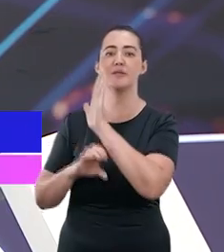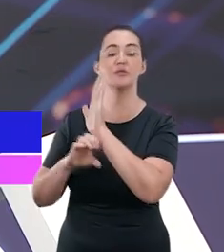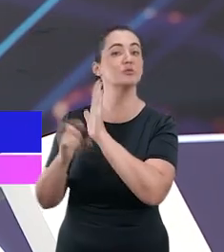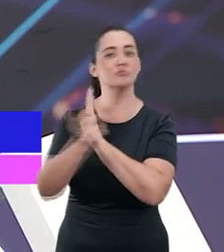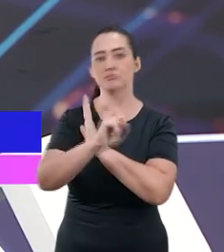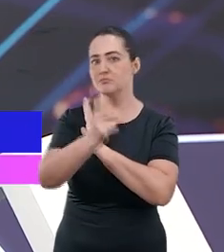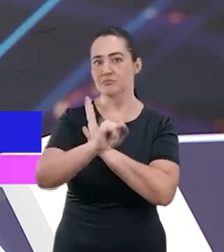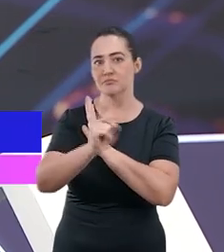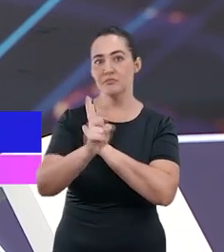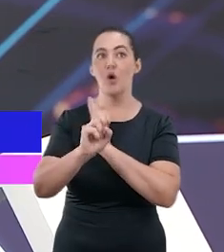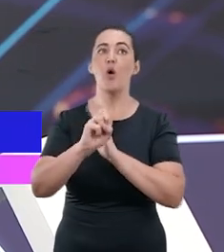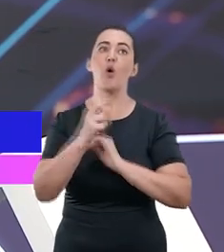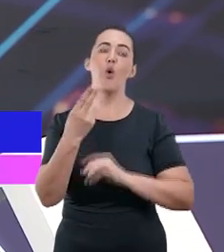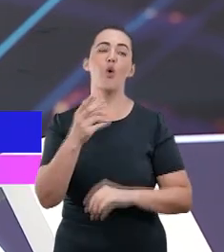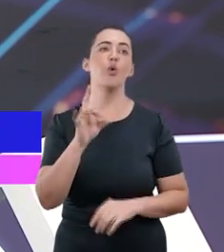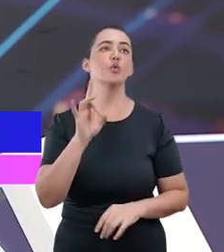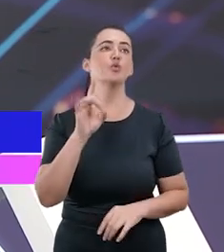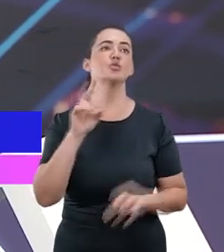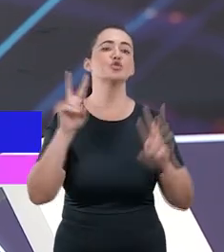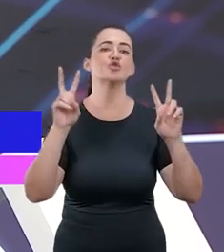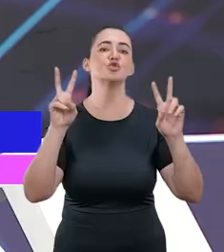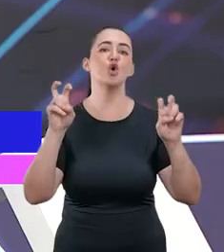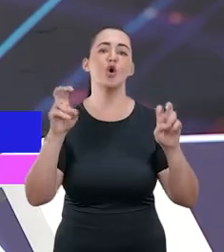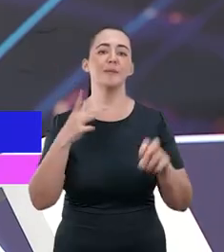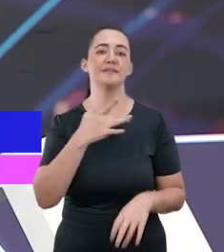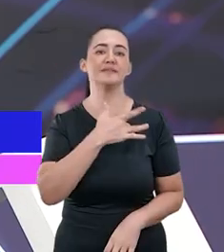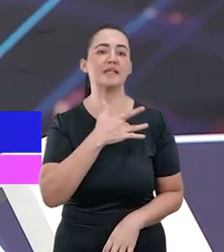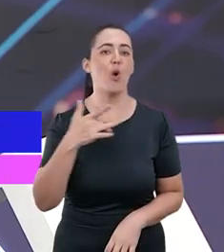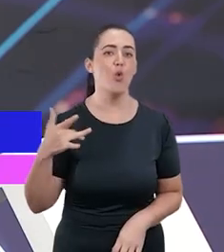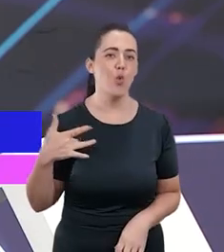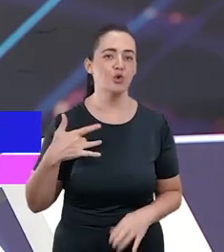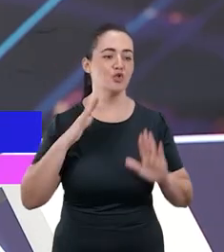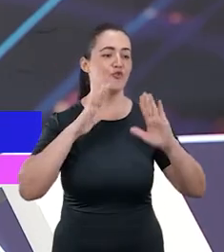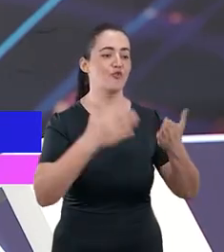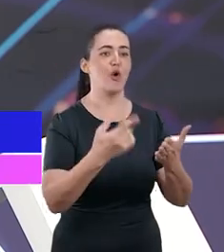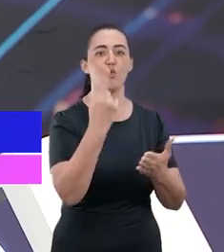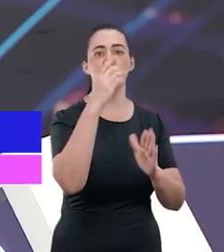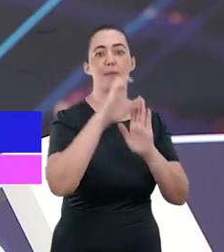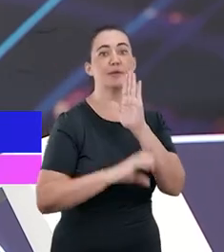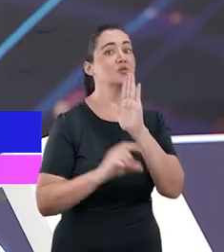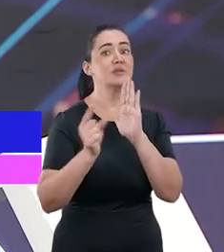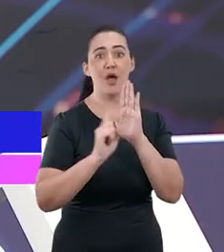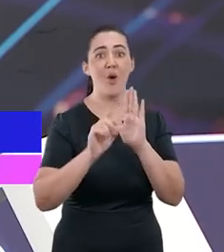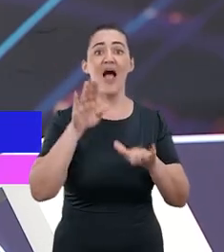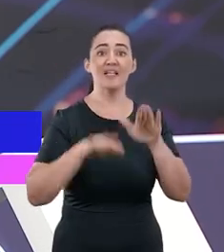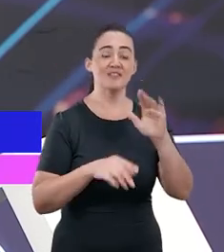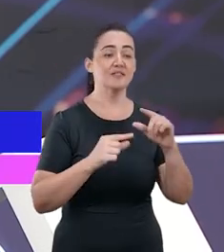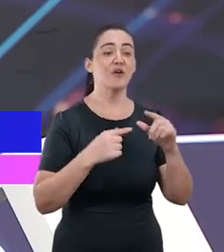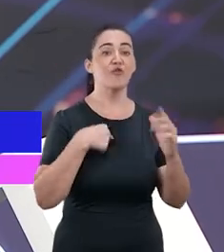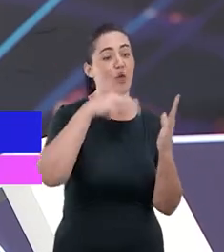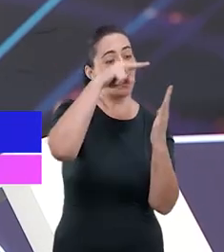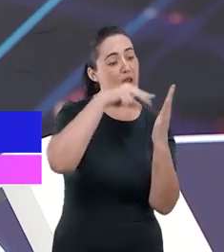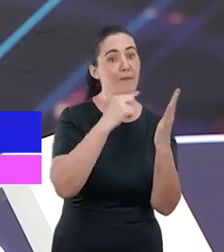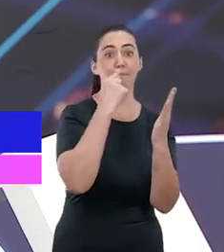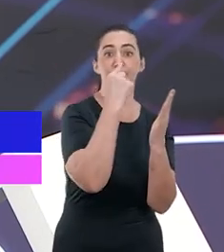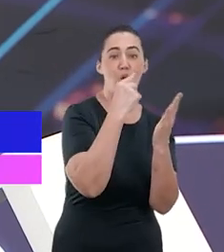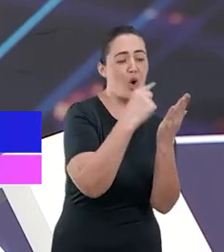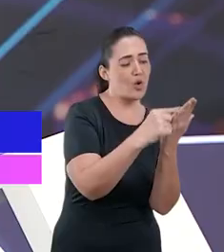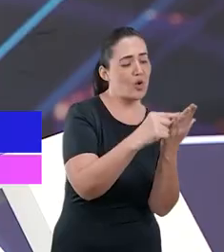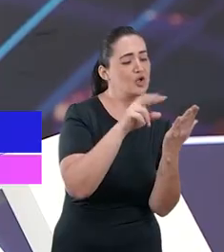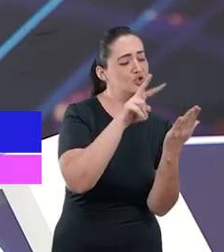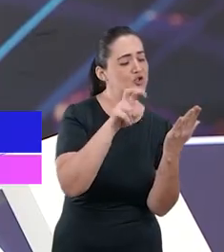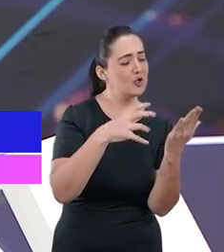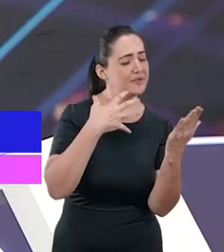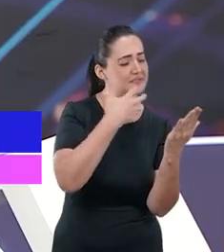Não é assim que a Bíblia funciona. São textos que estão espalhados na Bíblia. Então é um pouco aqui, um pouco ali. Você vai estudando esses